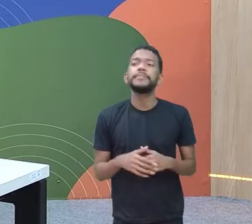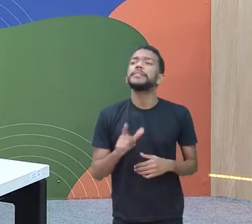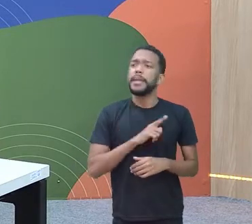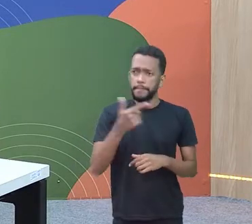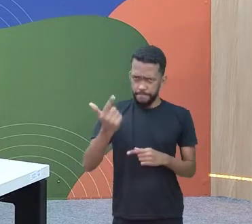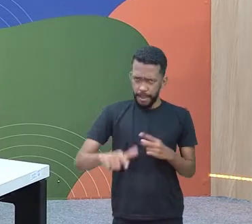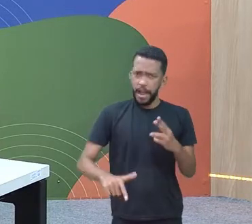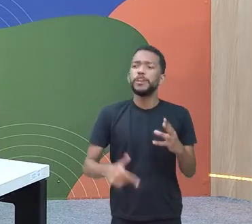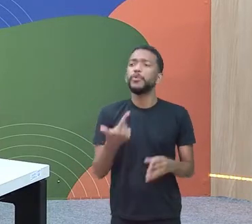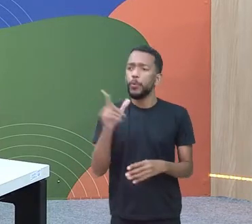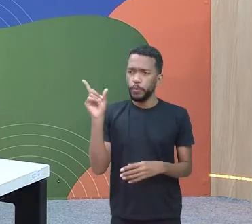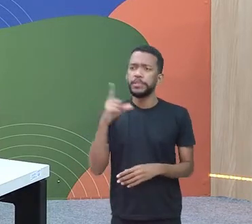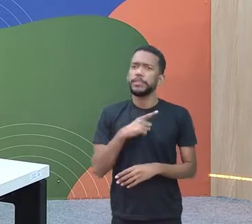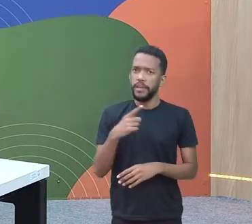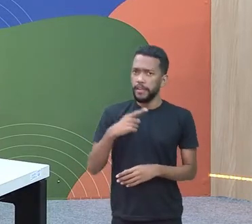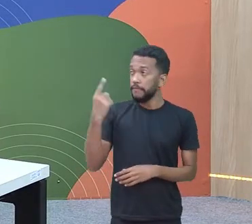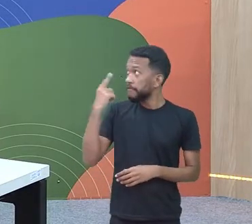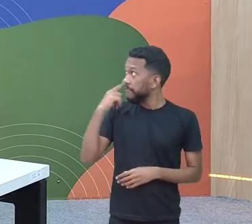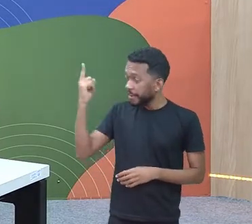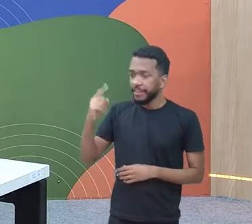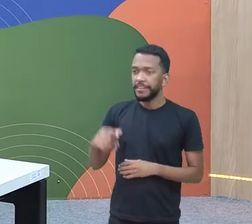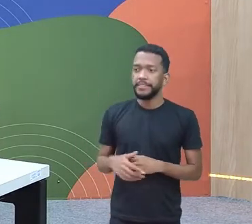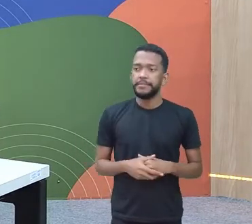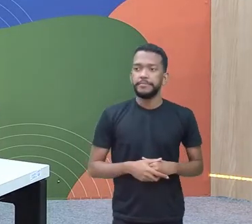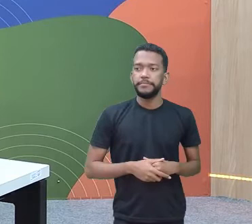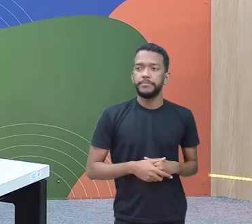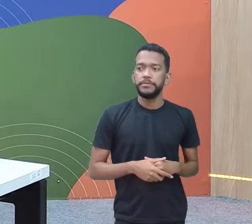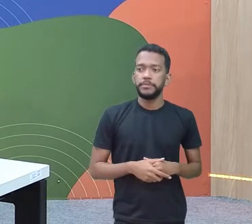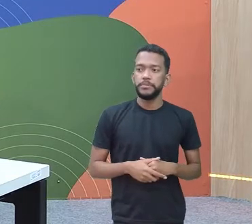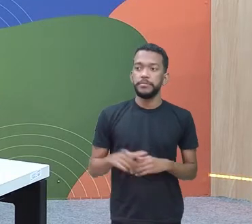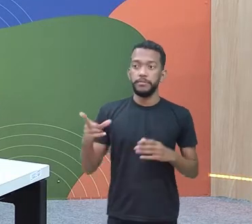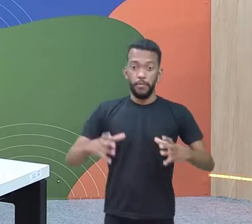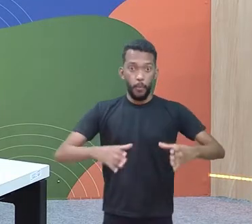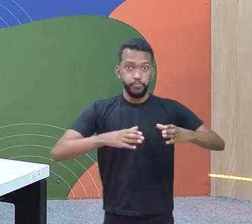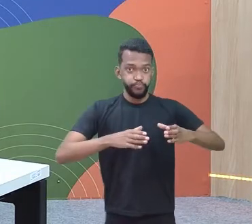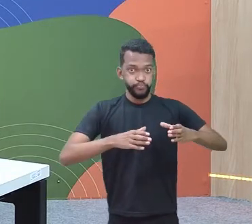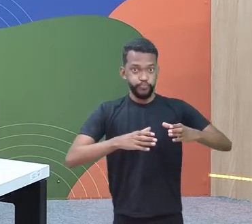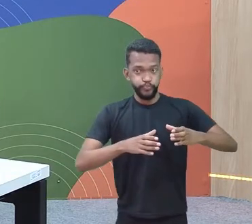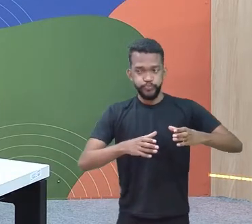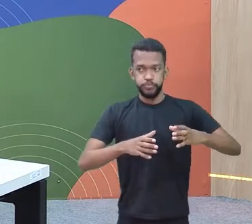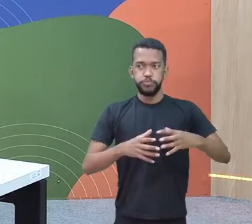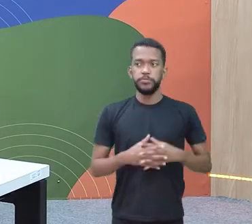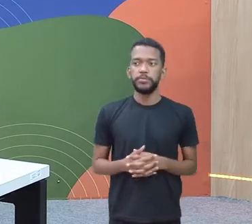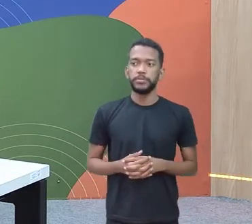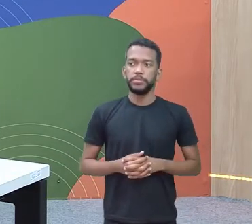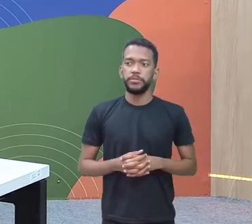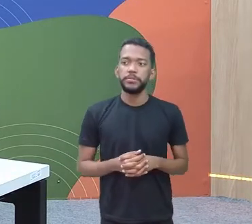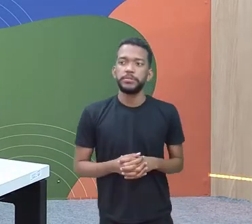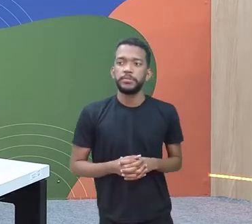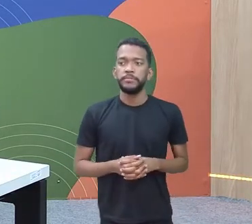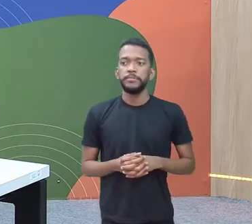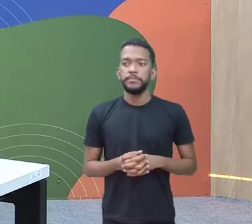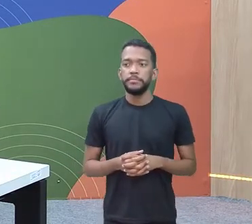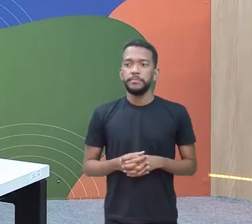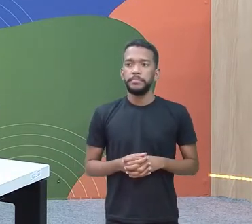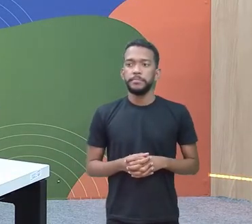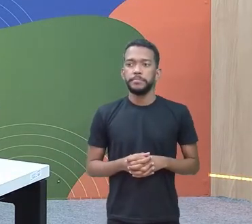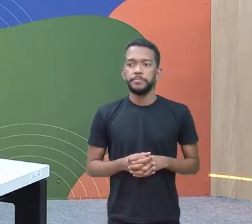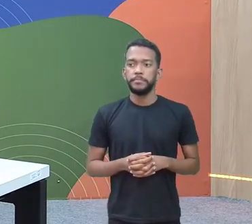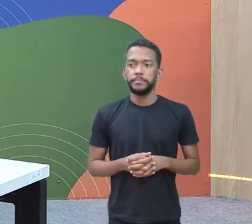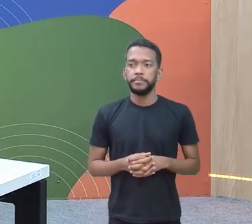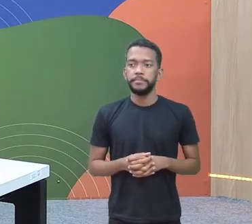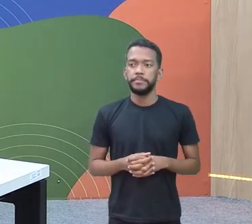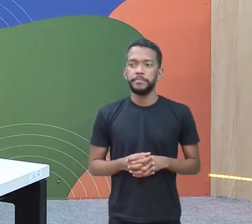Eu vou começar neste recipiente, nesse becker maior, a colocar aqui. Vamos